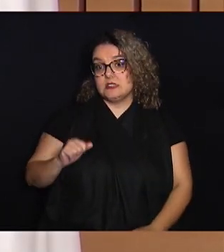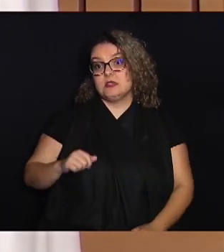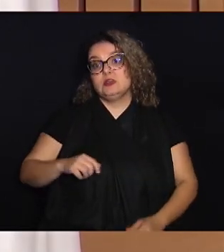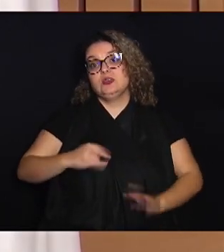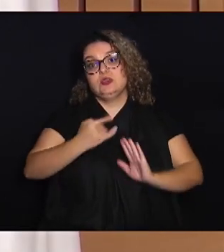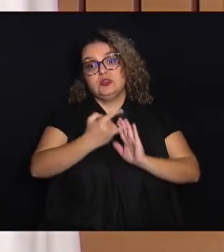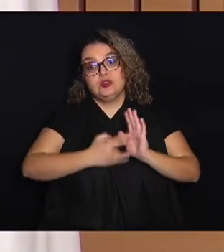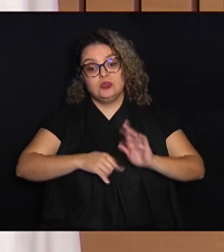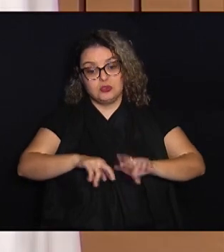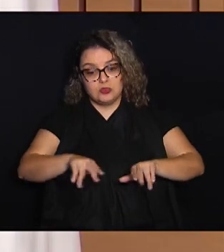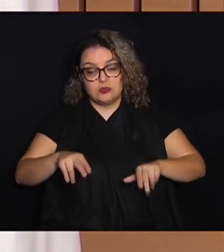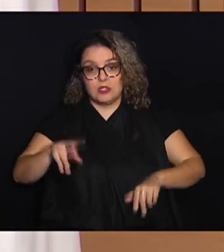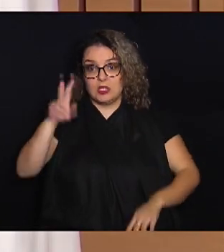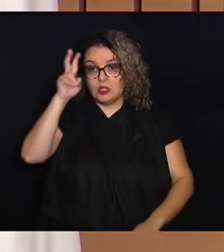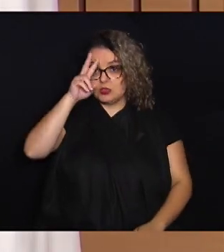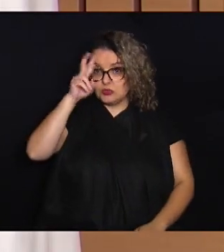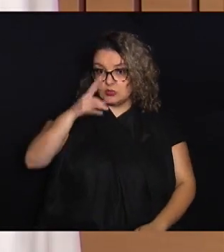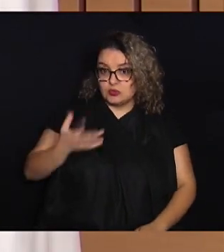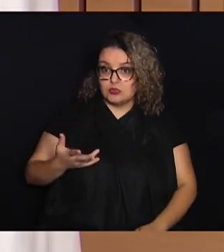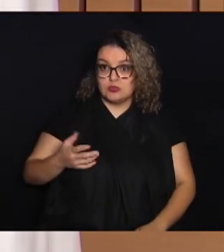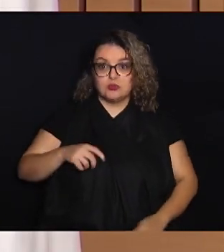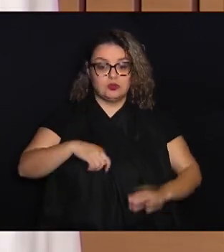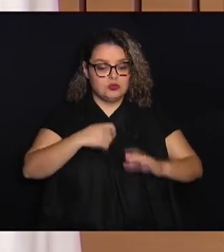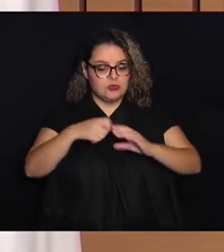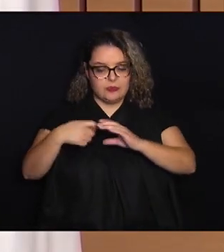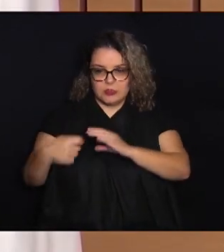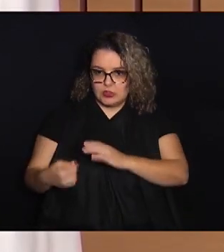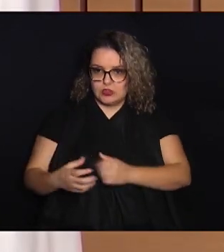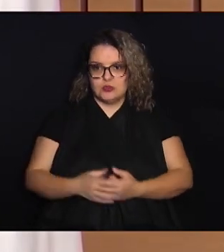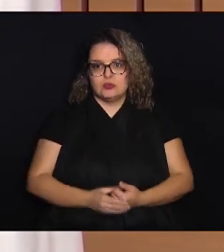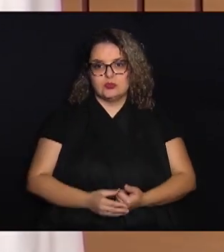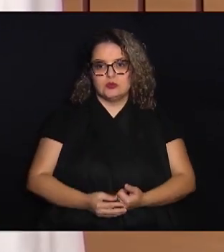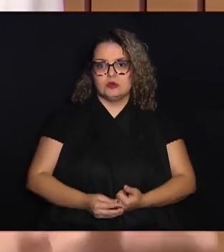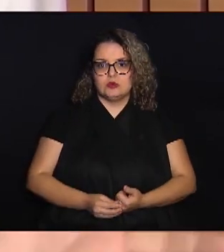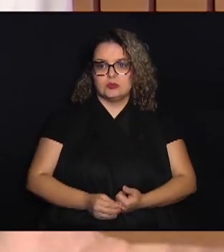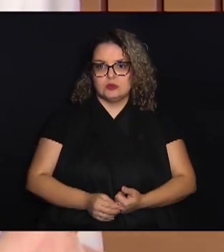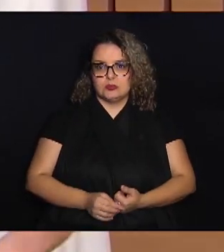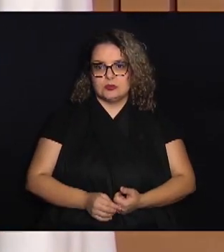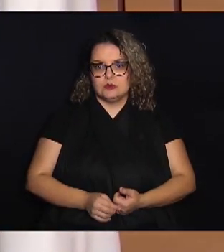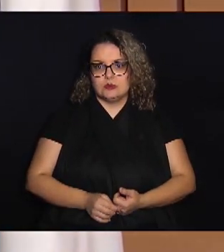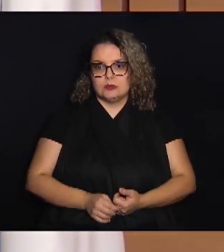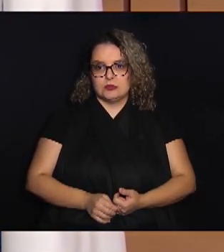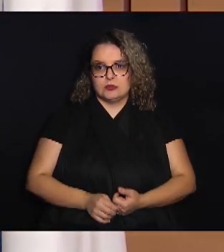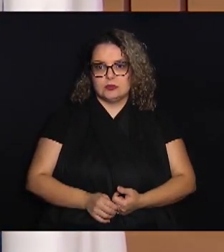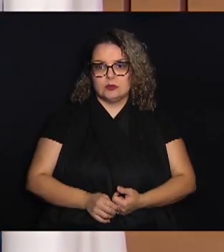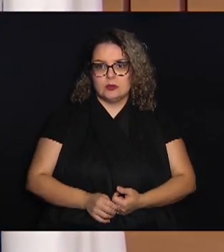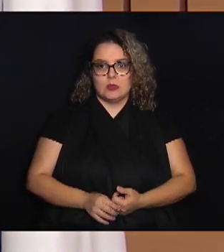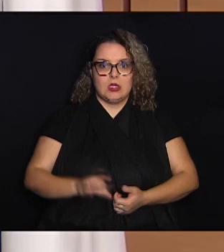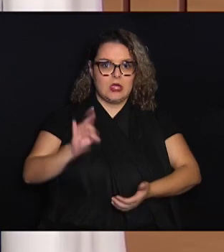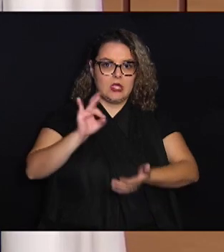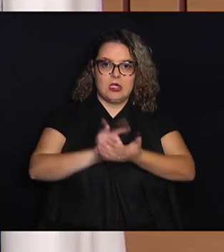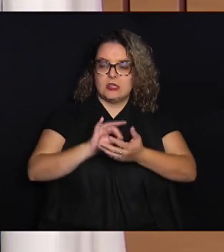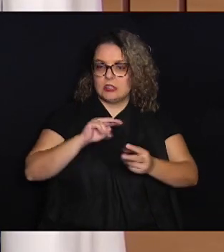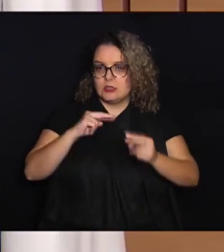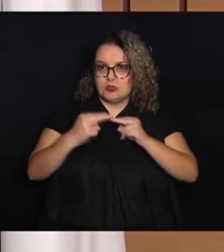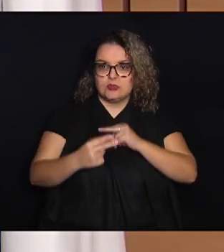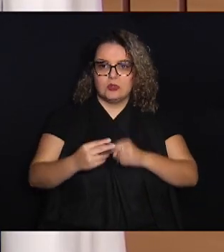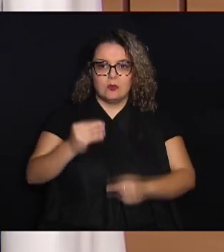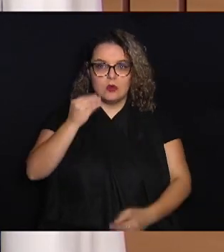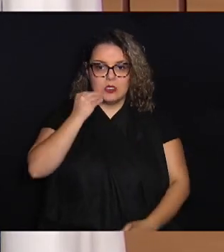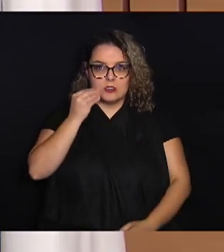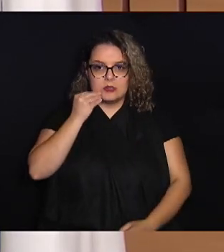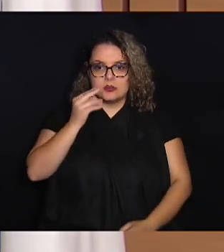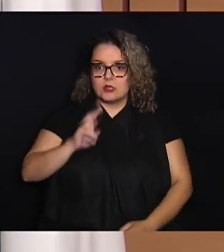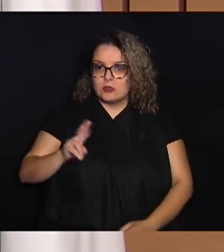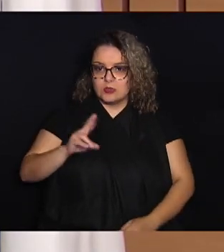documentos, de história, de vídeos, de realidade virtual, e vamos tentar usar